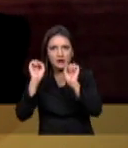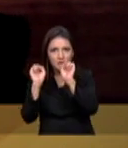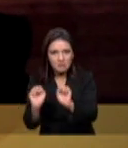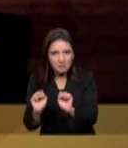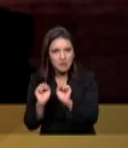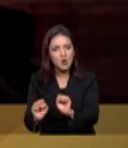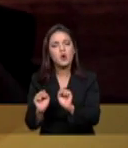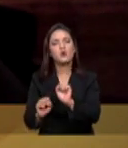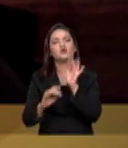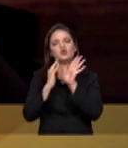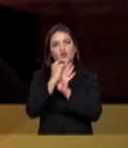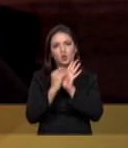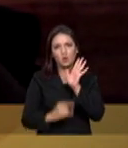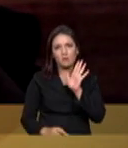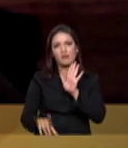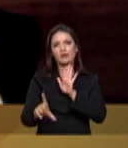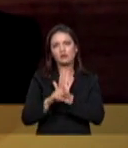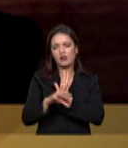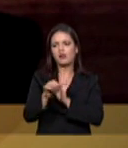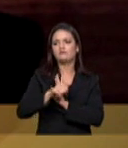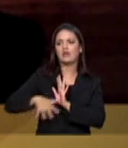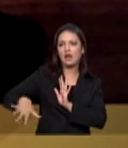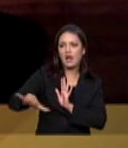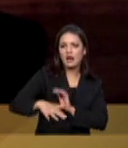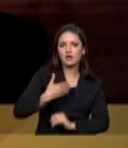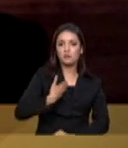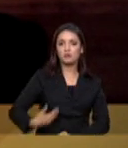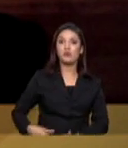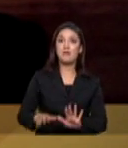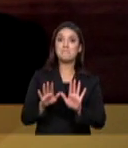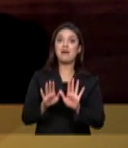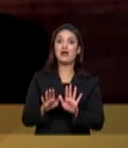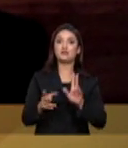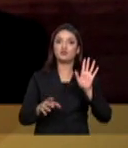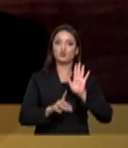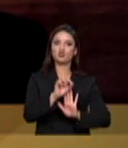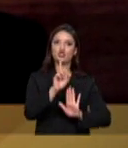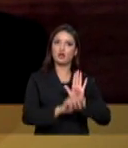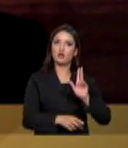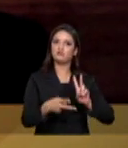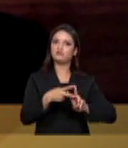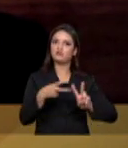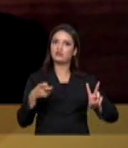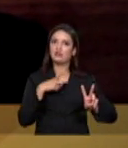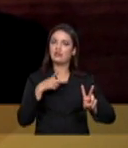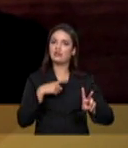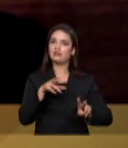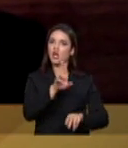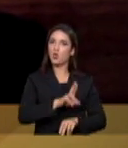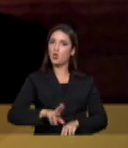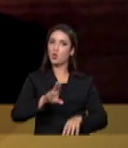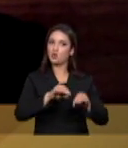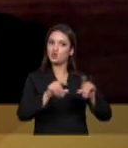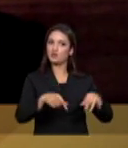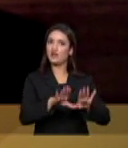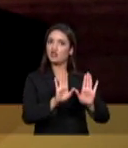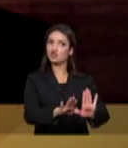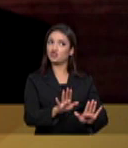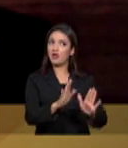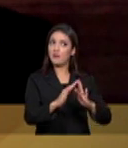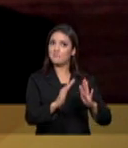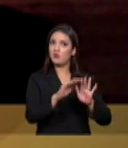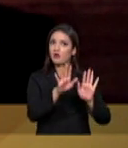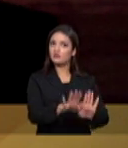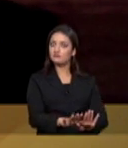diplomas legislativos depreendo que o direito dos indígenas a posse e uso da terra que ocupavam